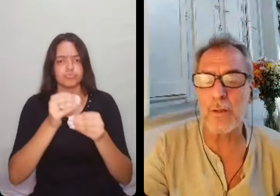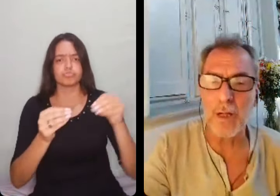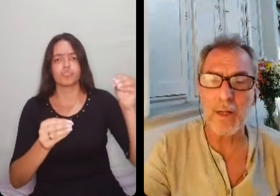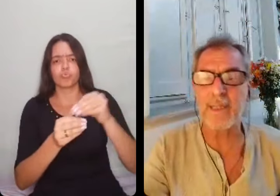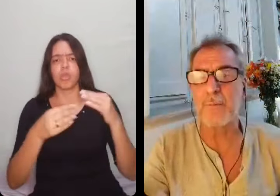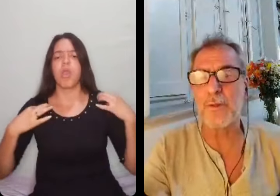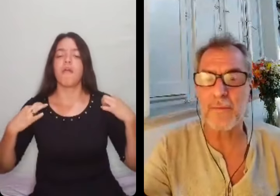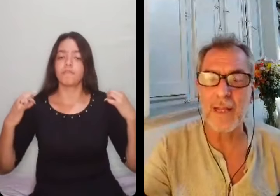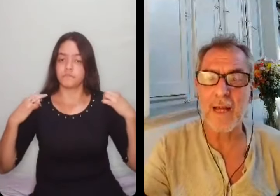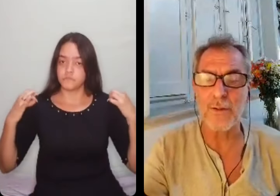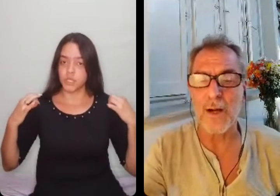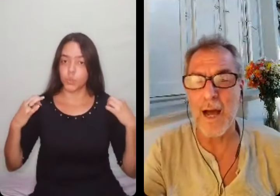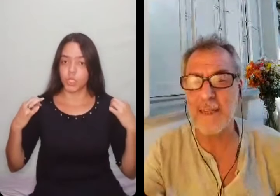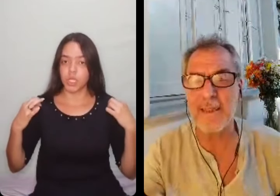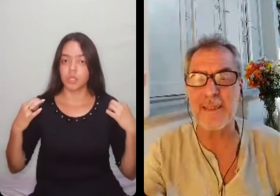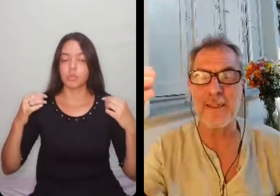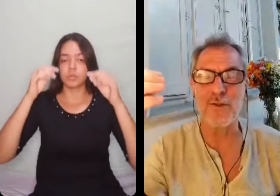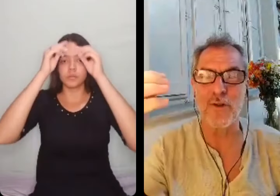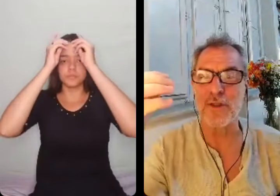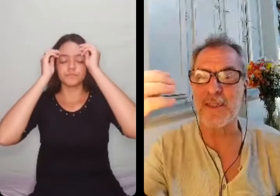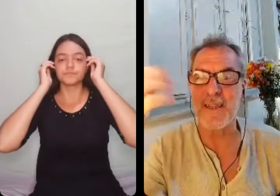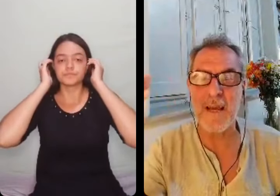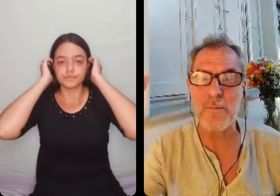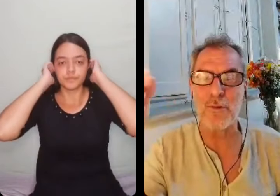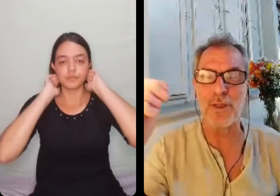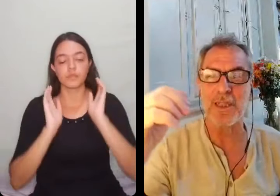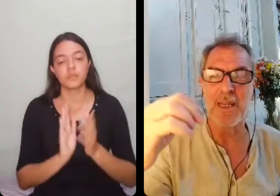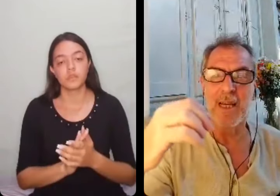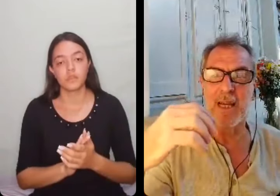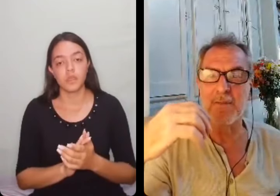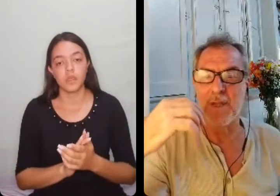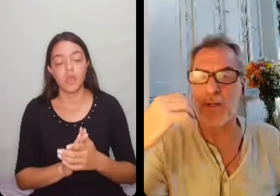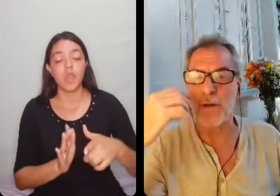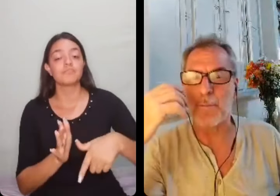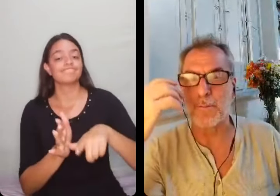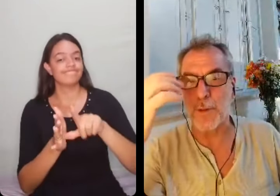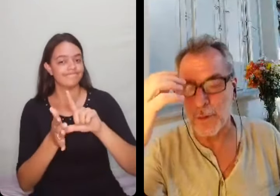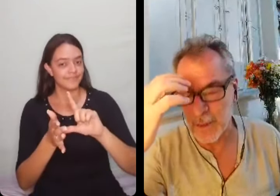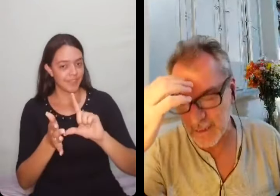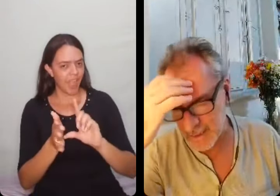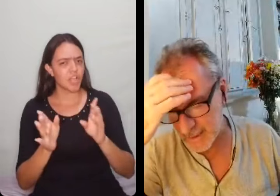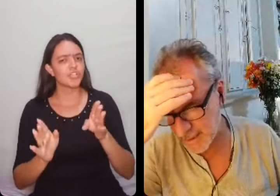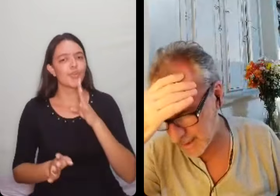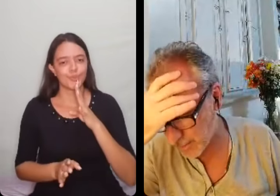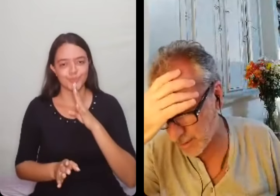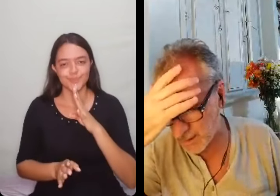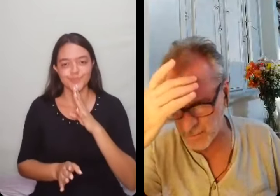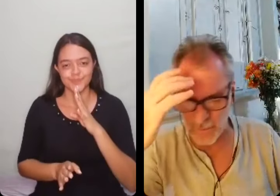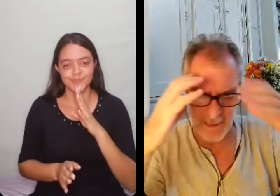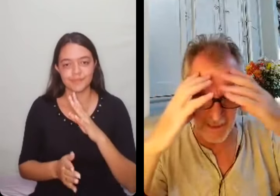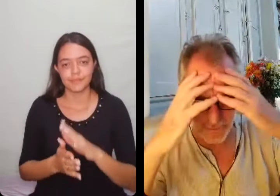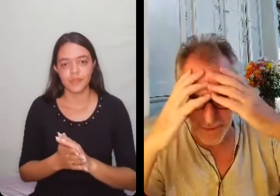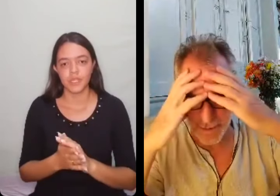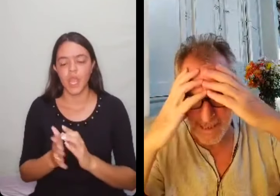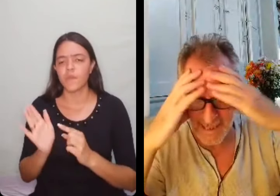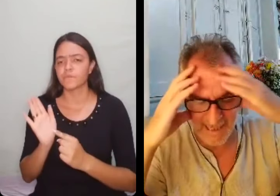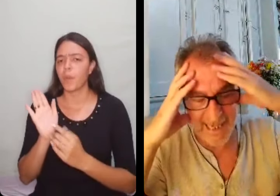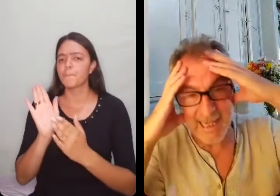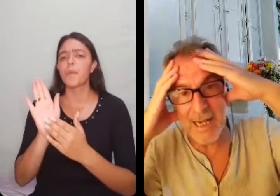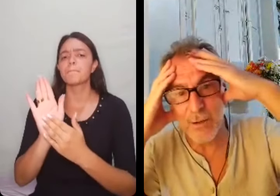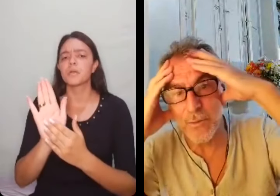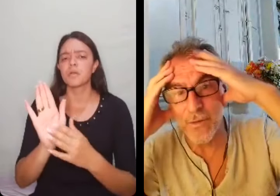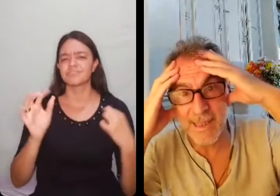uma pessoa com a qual já hemos trabalhado antes. E nos conhecemos. E ele vem com uma proposta. E a gente diz, oh, Deus, não. Isso não é o